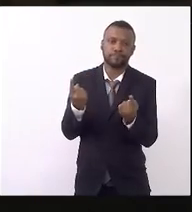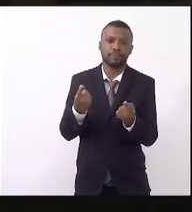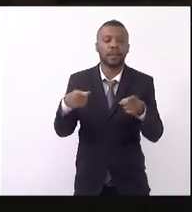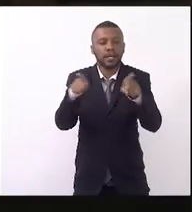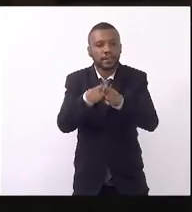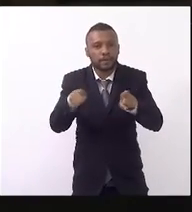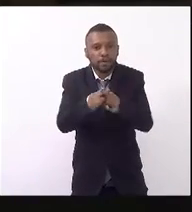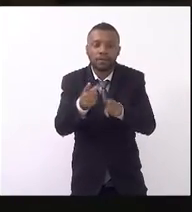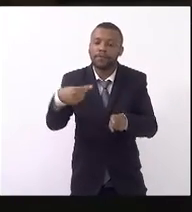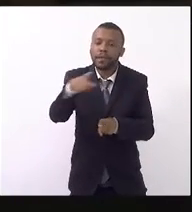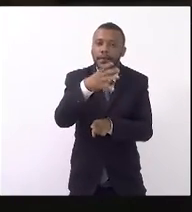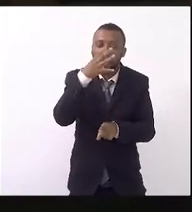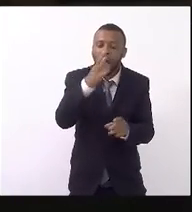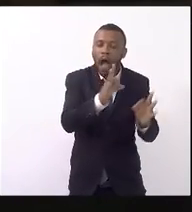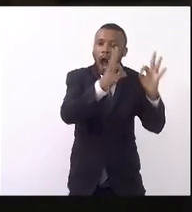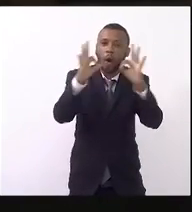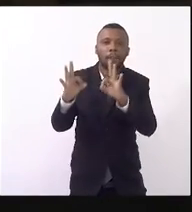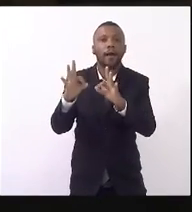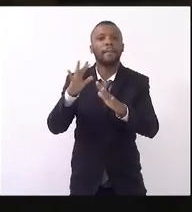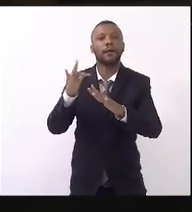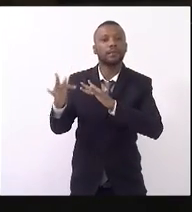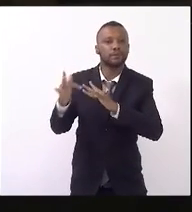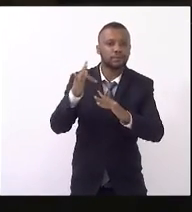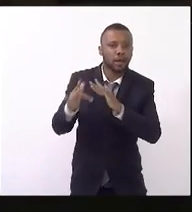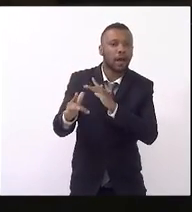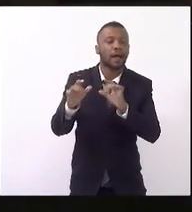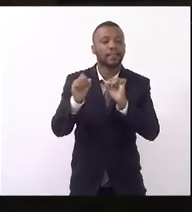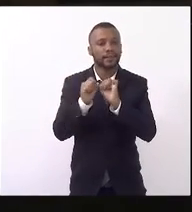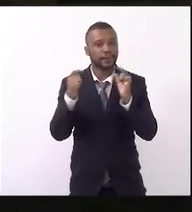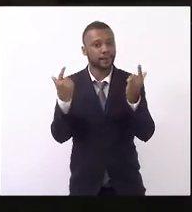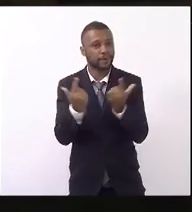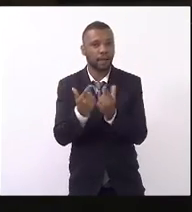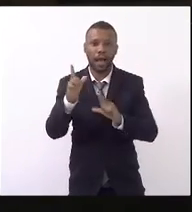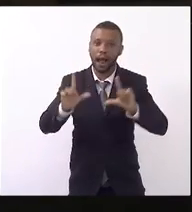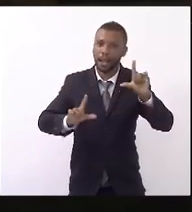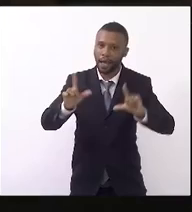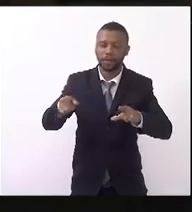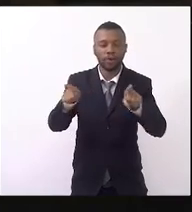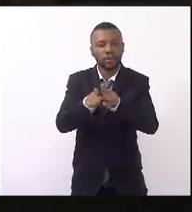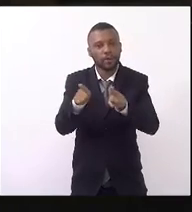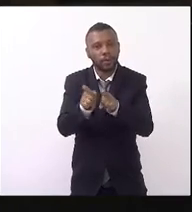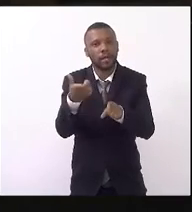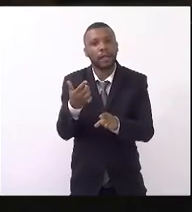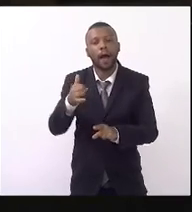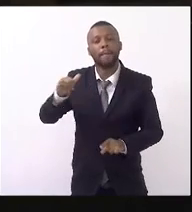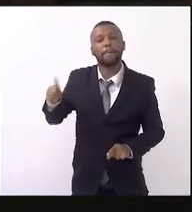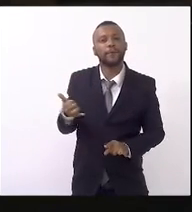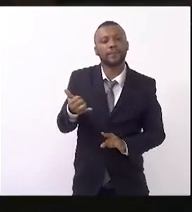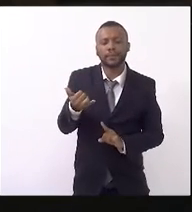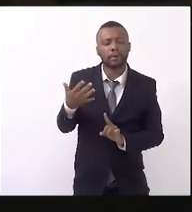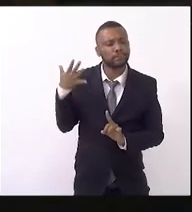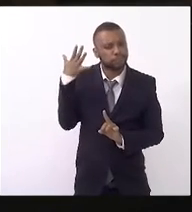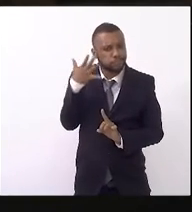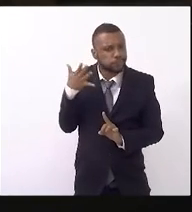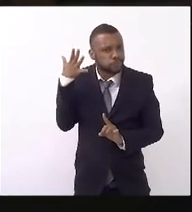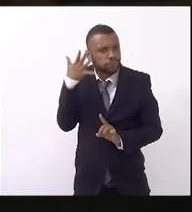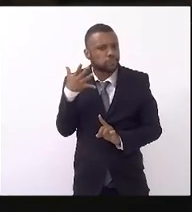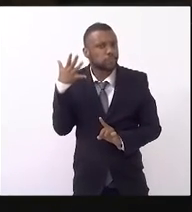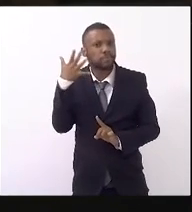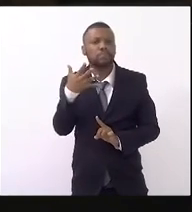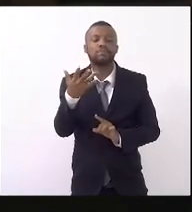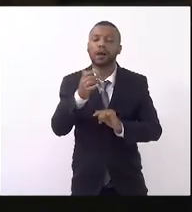também nos acompanham pelas redes sociais e TV Alerge. Eu não poderia deixar de fazer uso da palavra para fazer